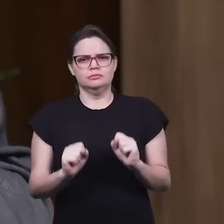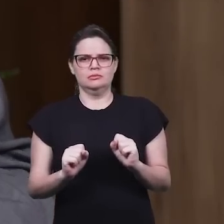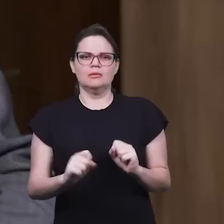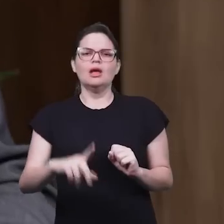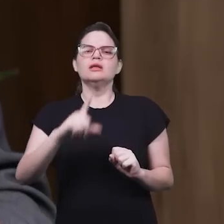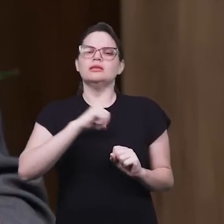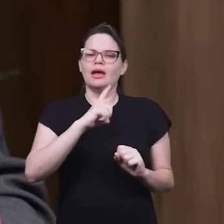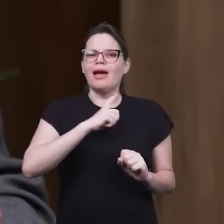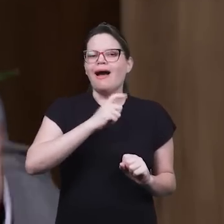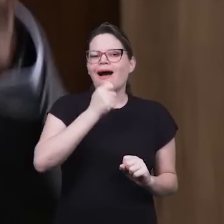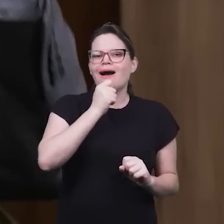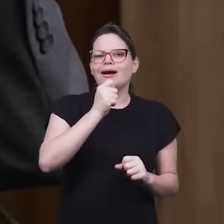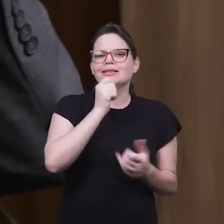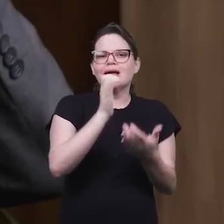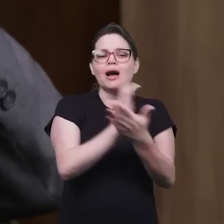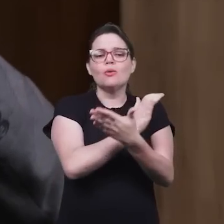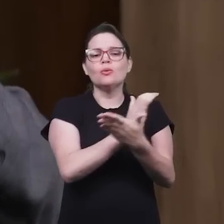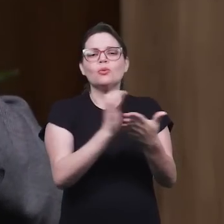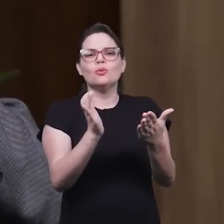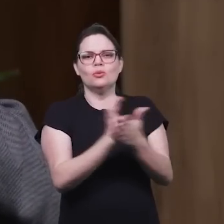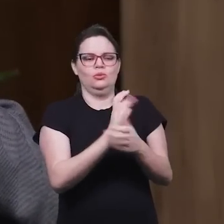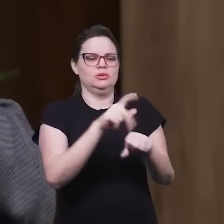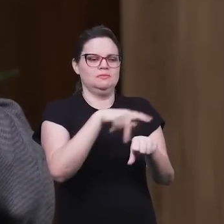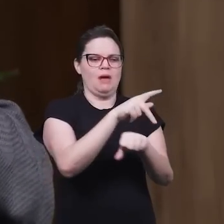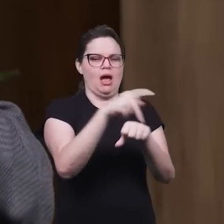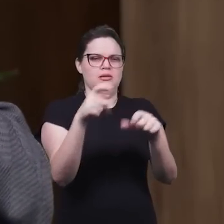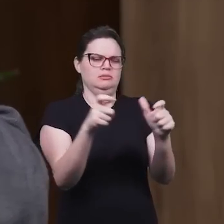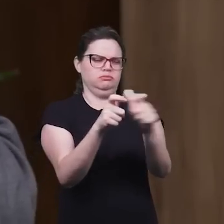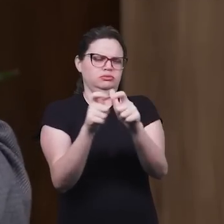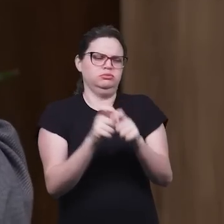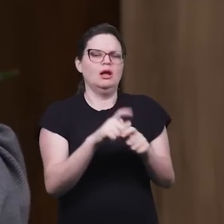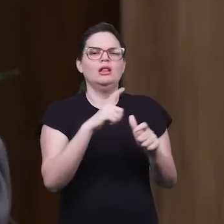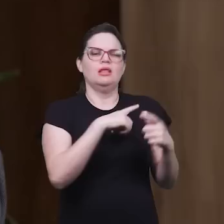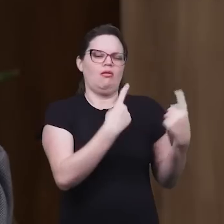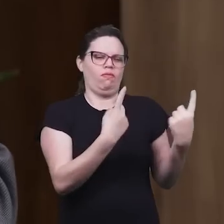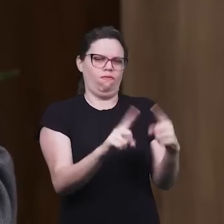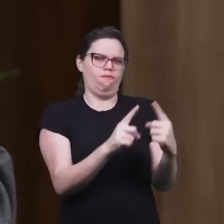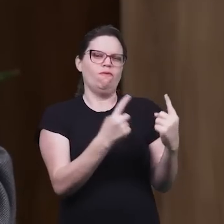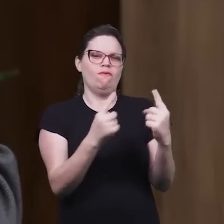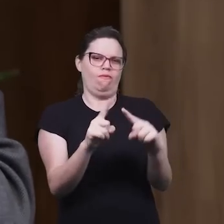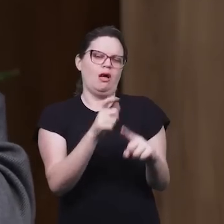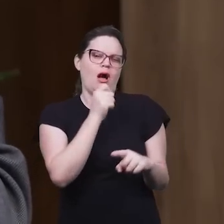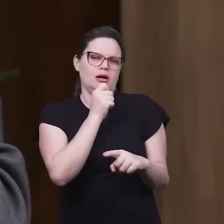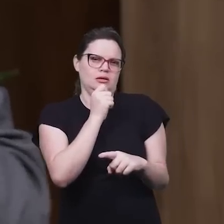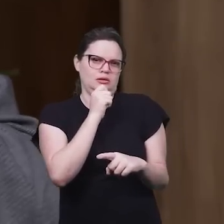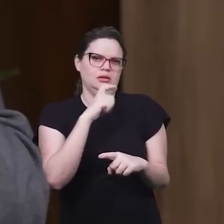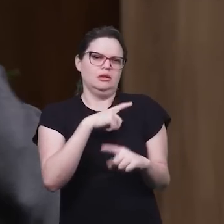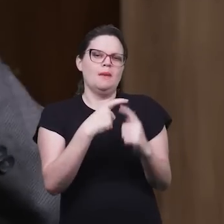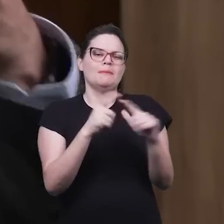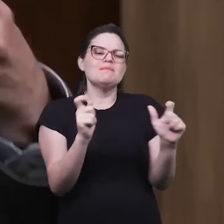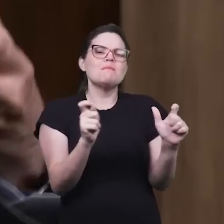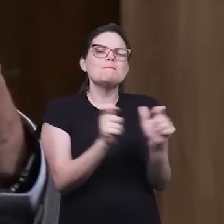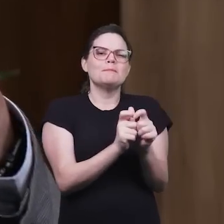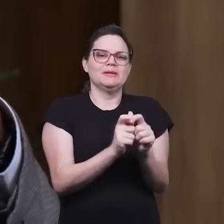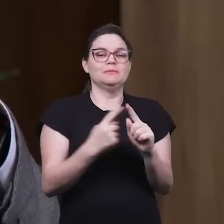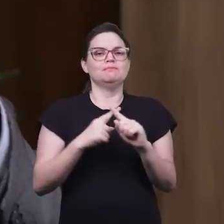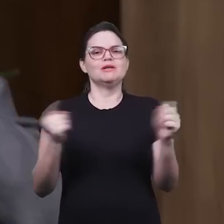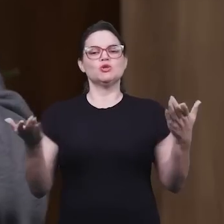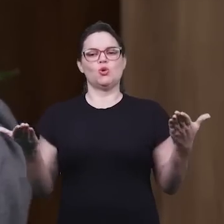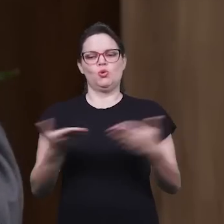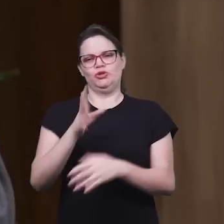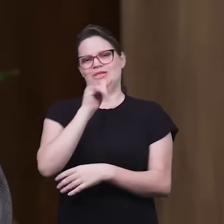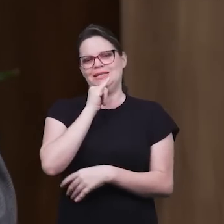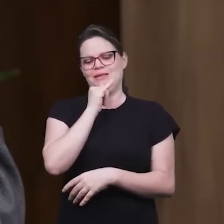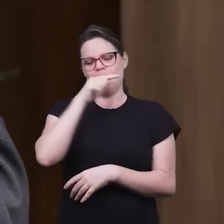muitas perseguições ainda, mesmo no nosso tempo. Agora, quando hoje, digamos aqui no Brasil,